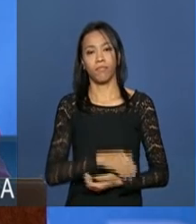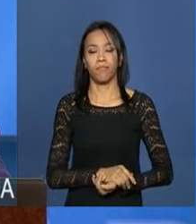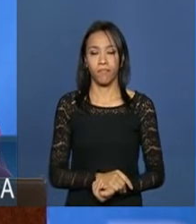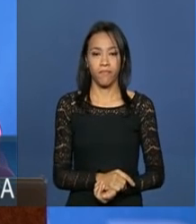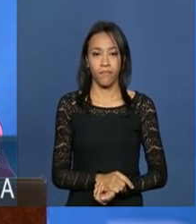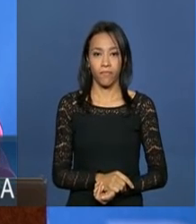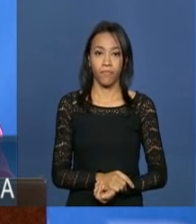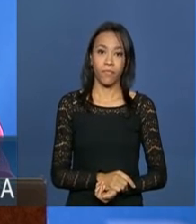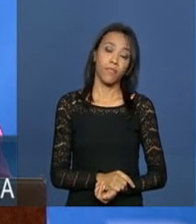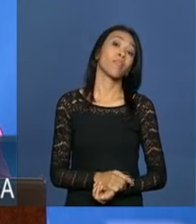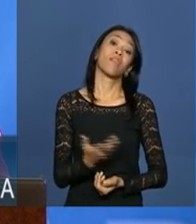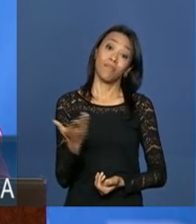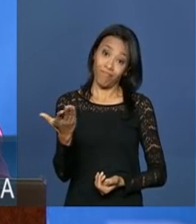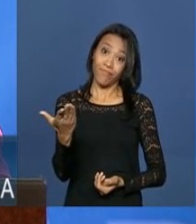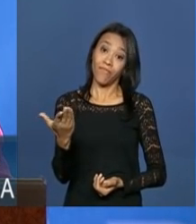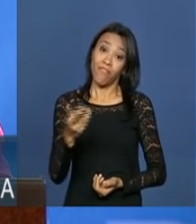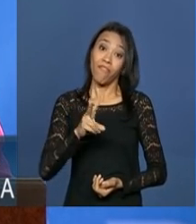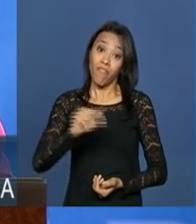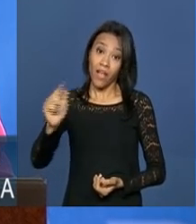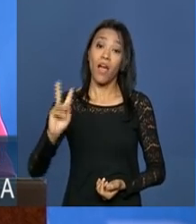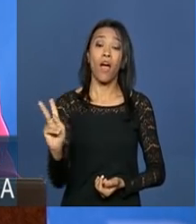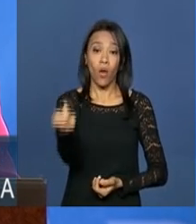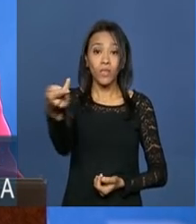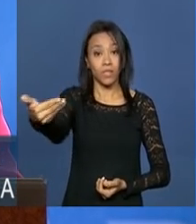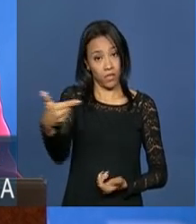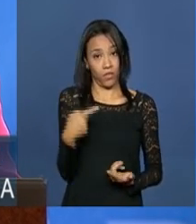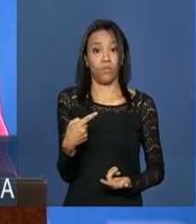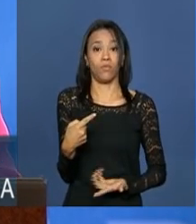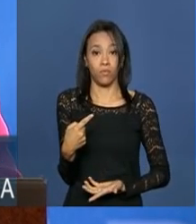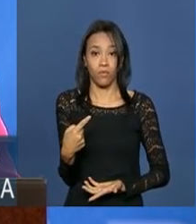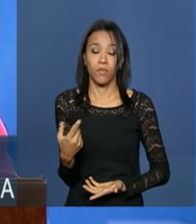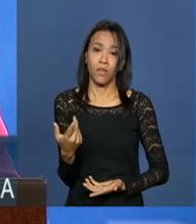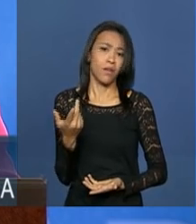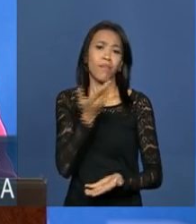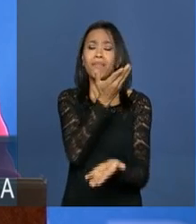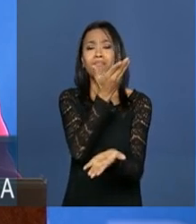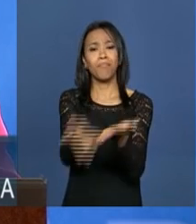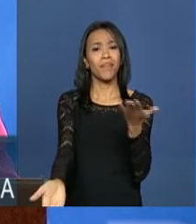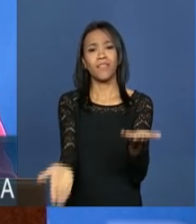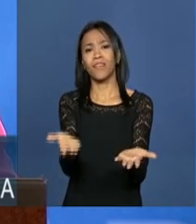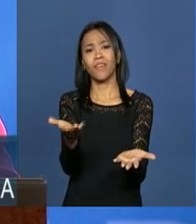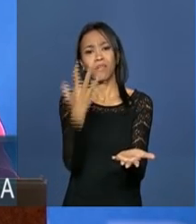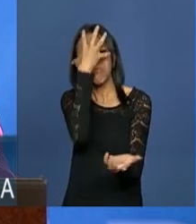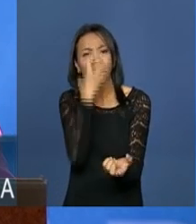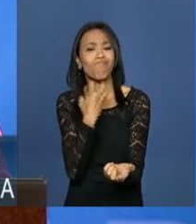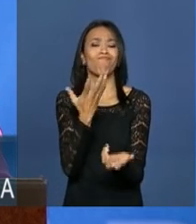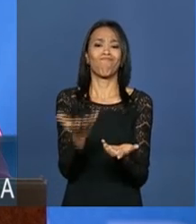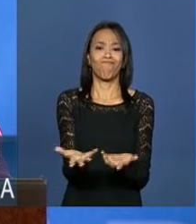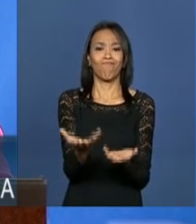Rúbiel. Leva a isto. Leva a perda completa de